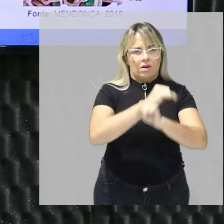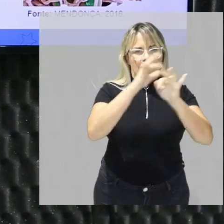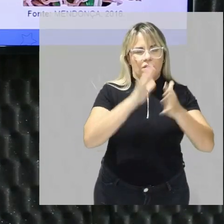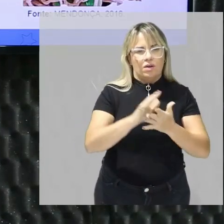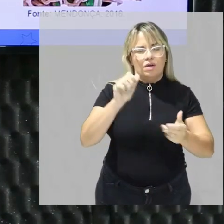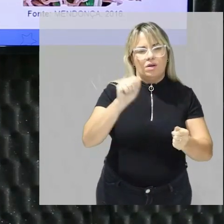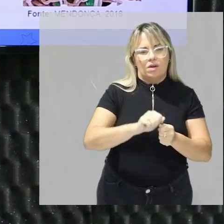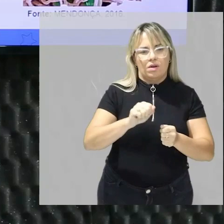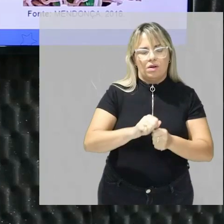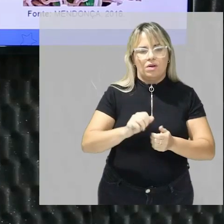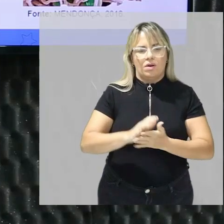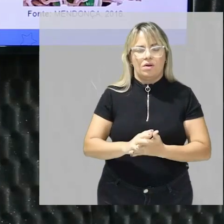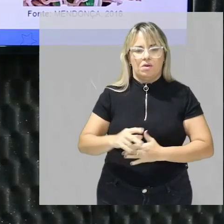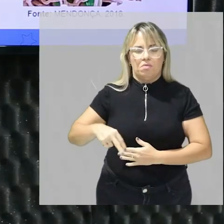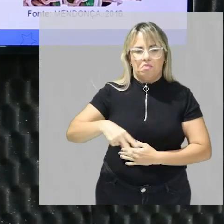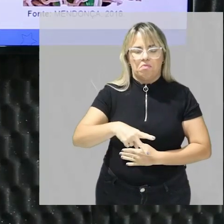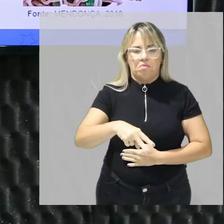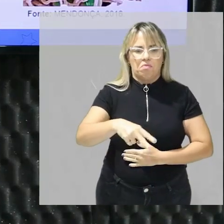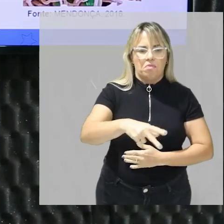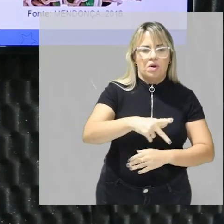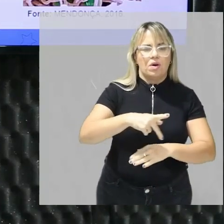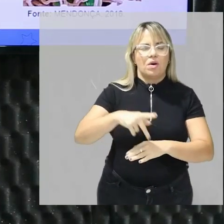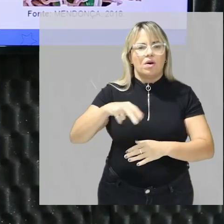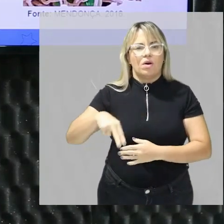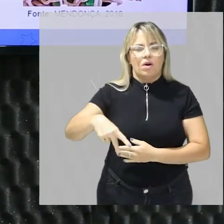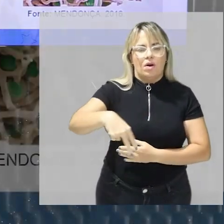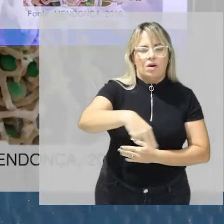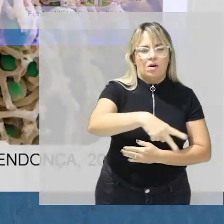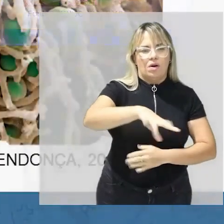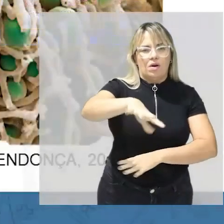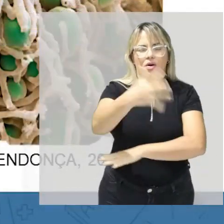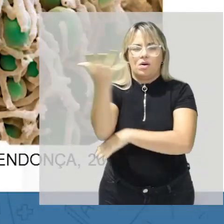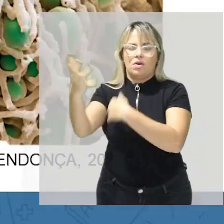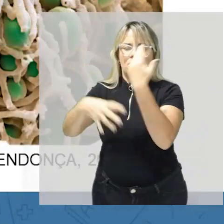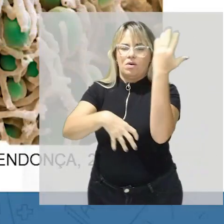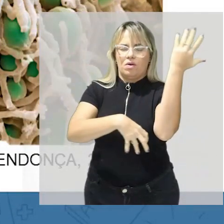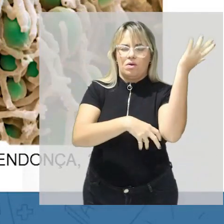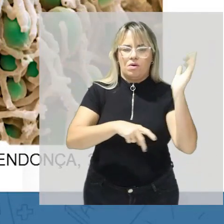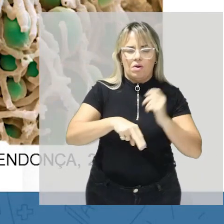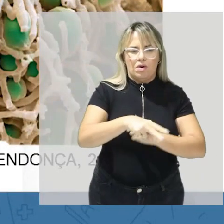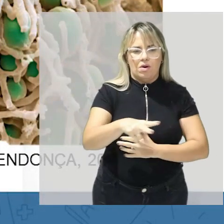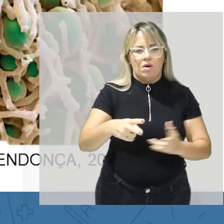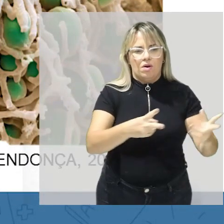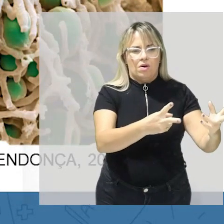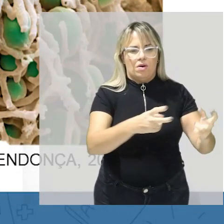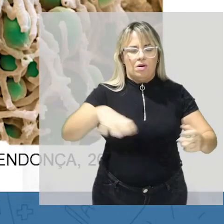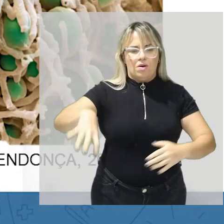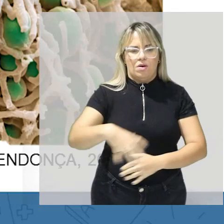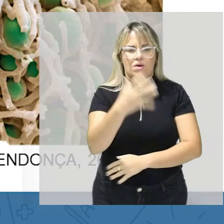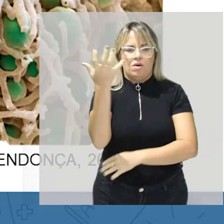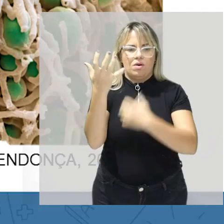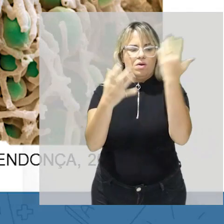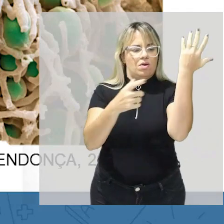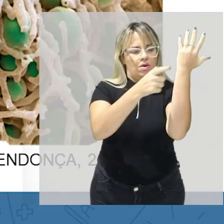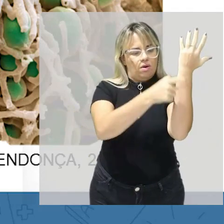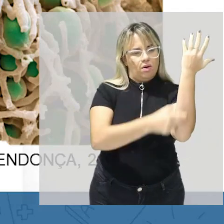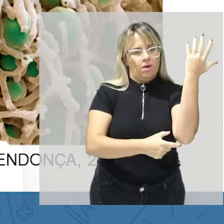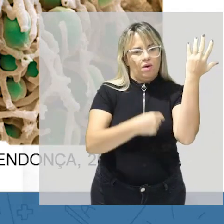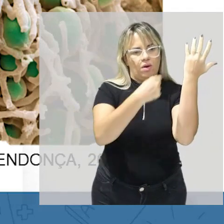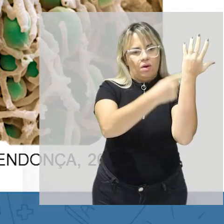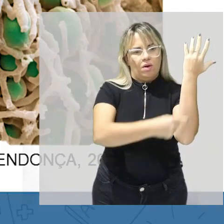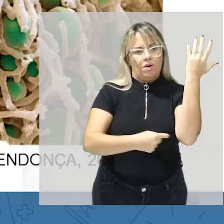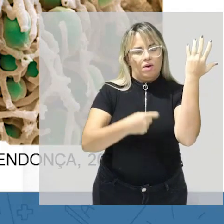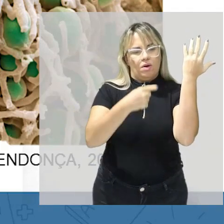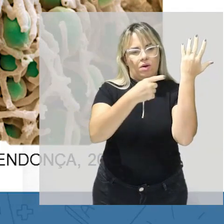estiverem fazendo caminhada num parque, né, no meio das árvores, você vai perceber que no tronco ali das árvores, se for um